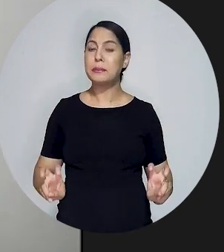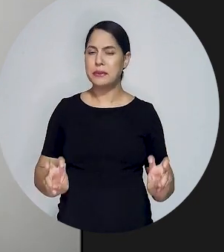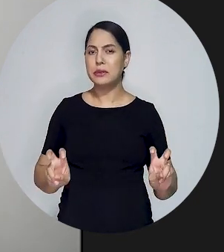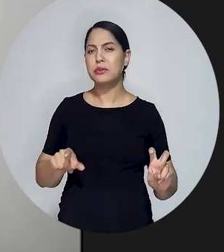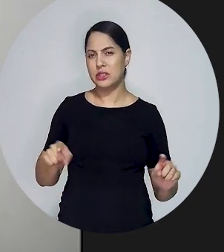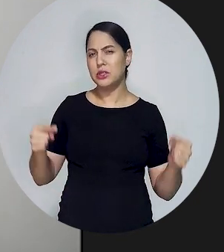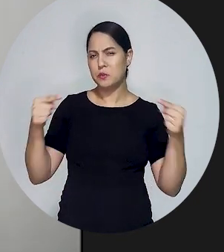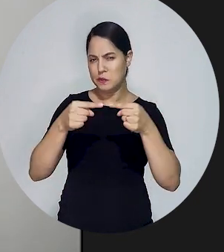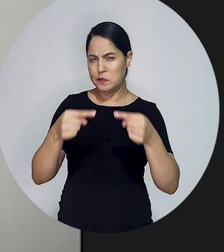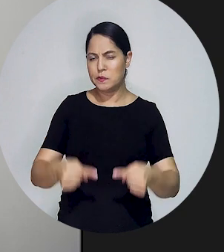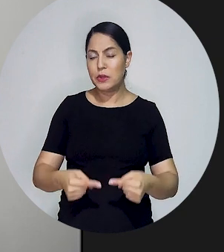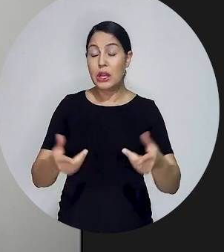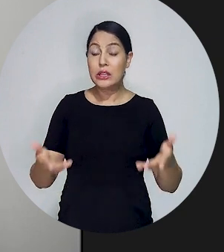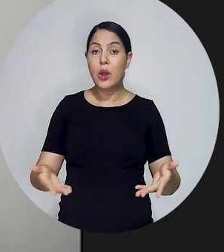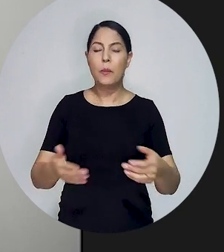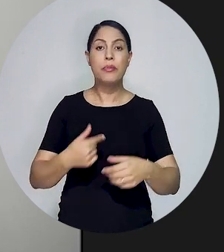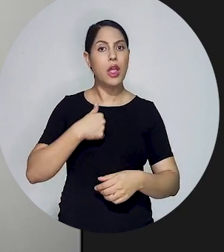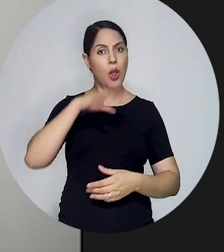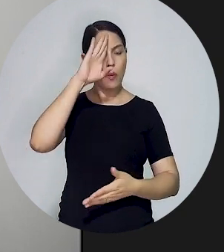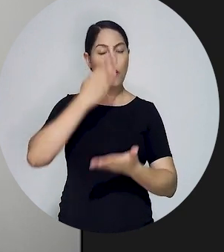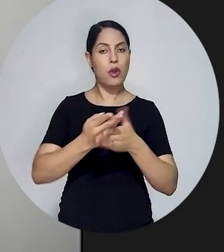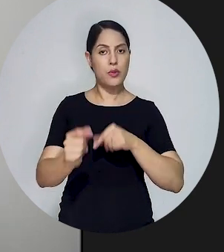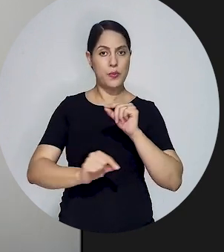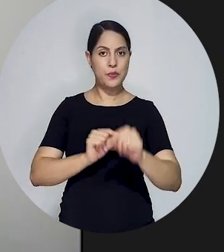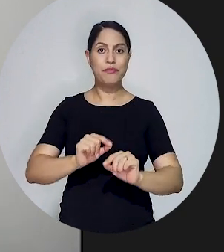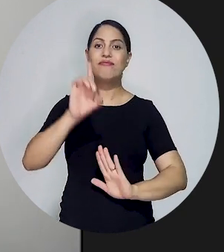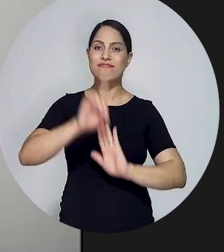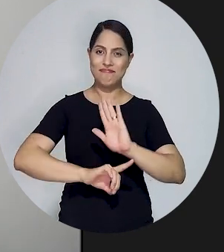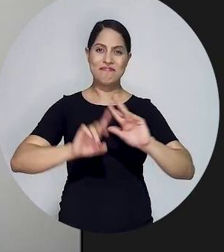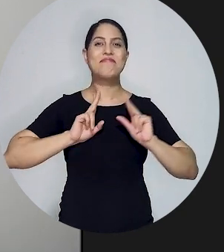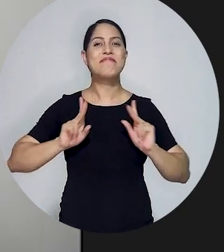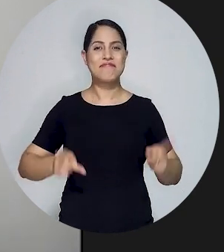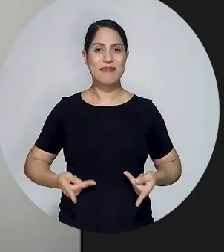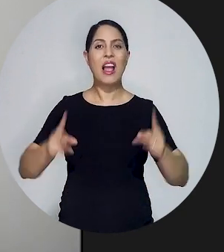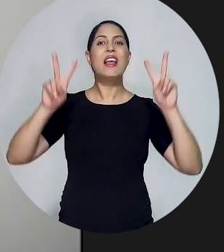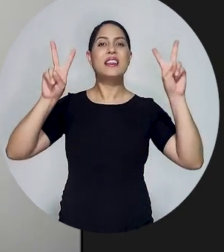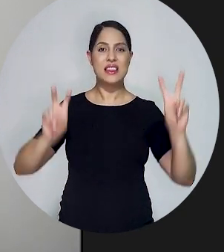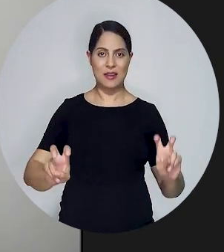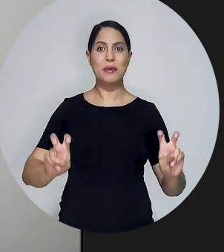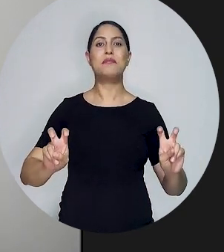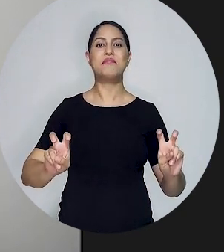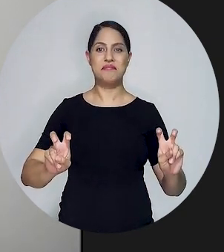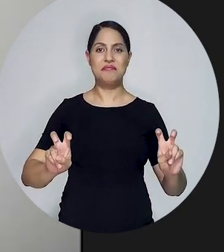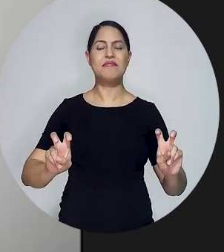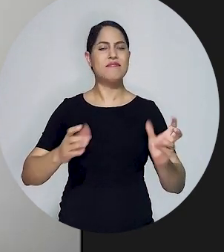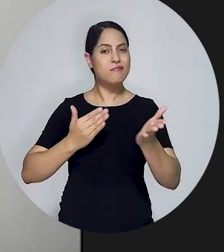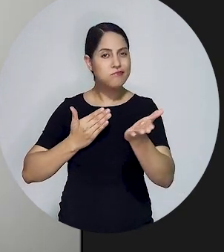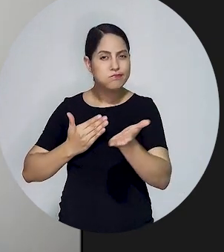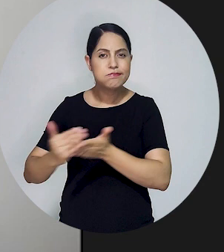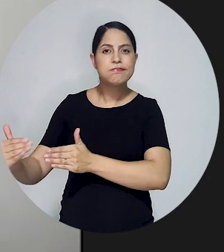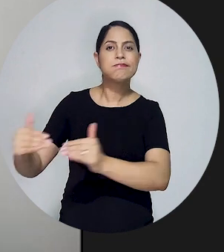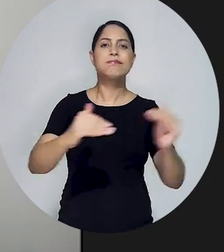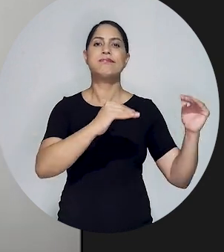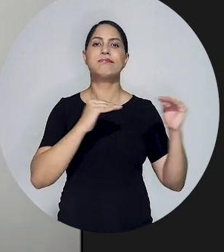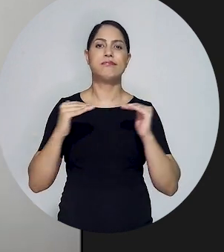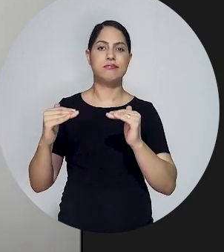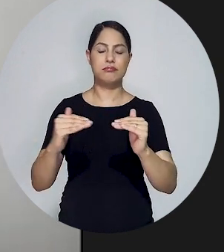amicus curiae e outras coisas nesse sentido. Eu acredito que a pauta de direitos humanos ela deve